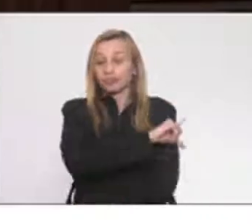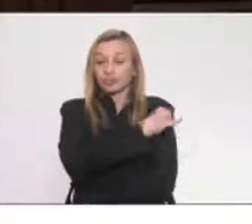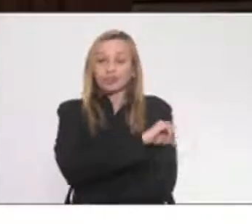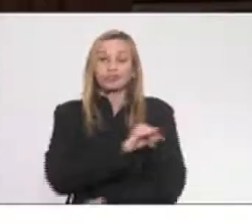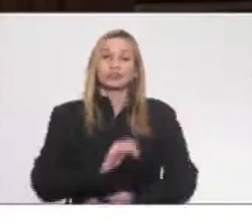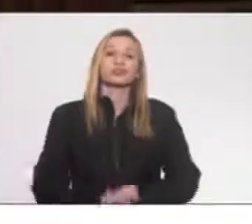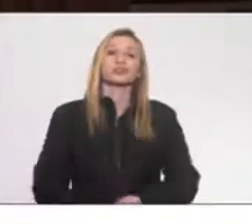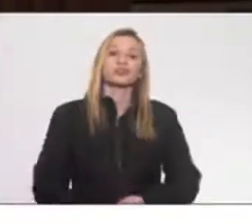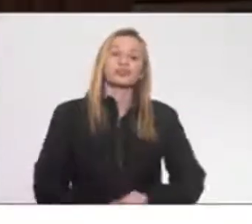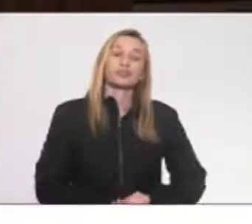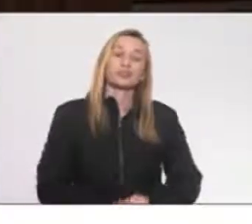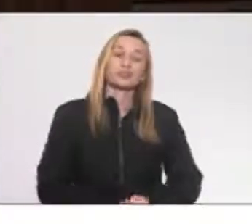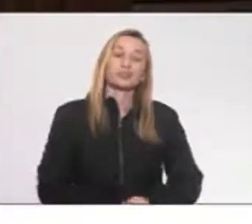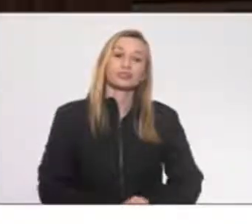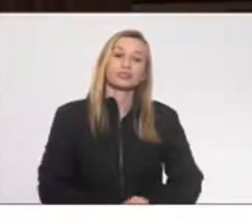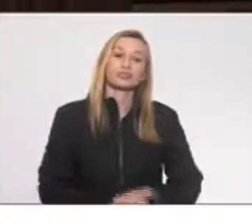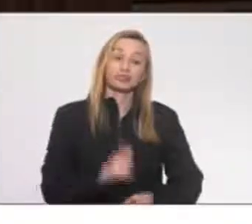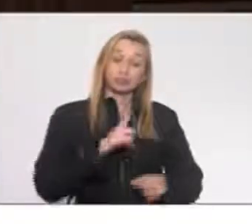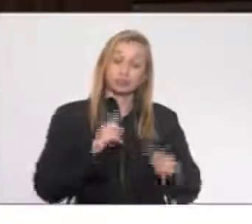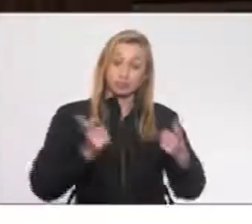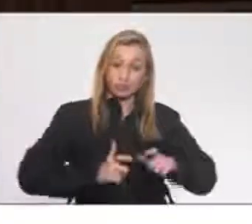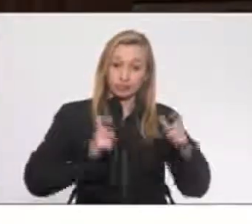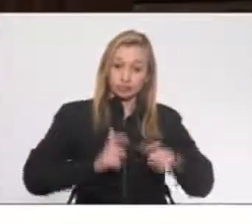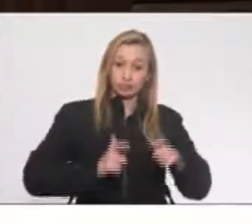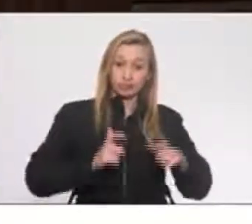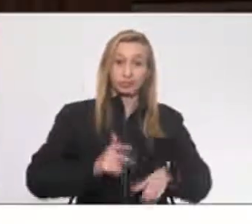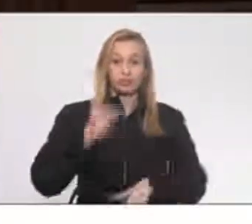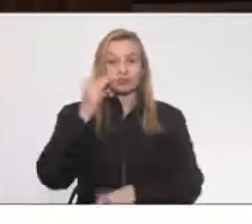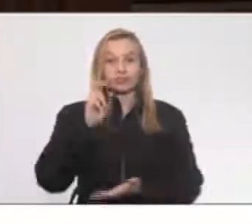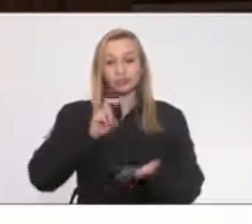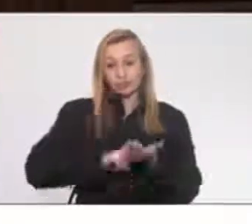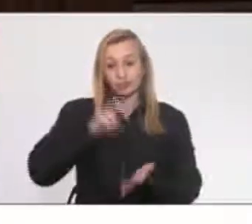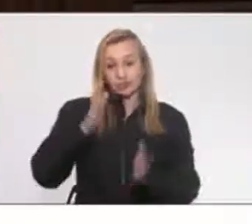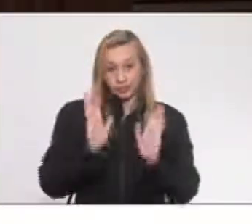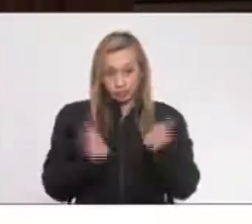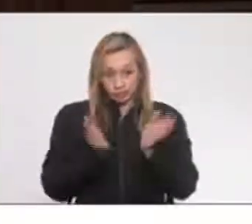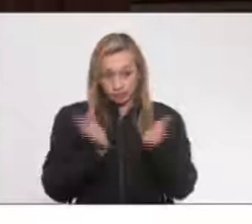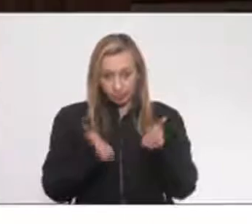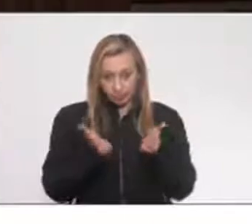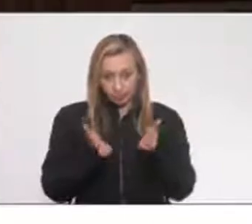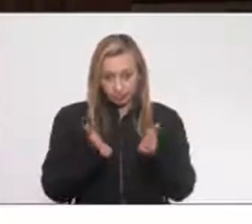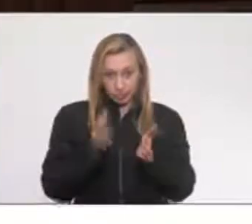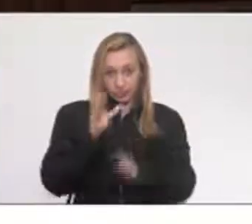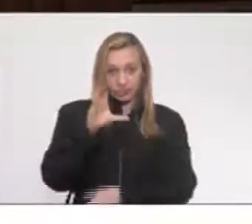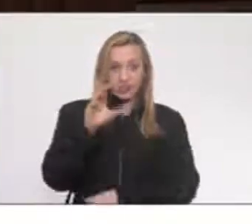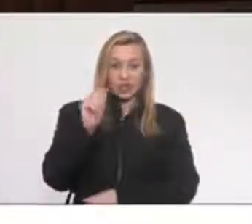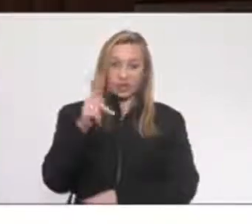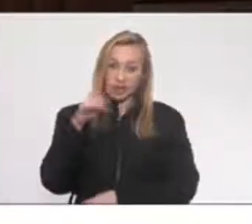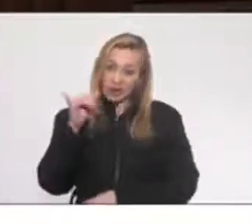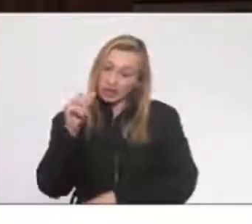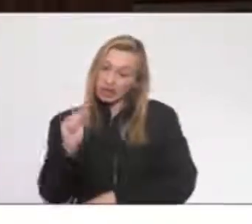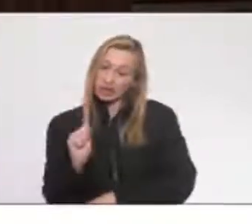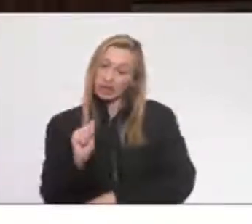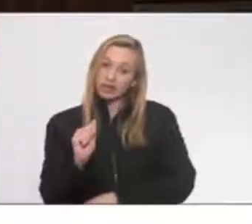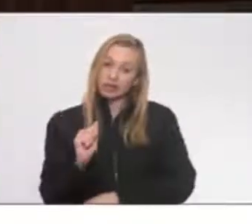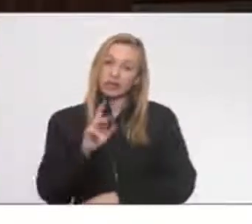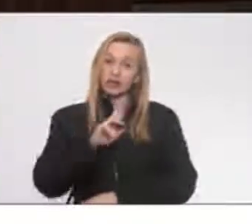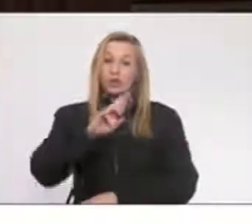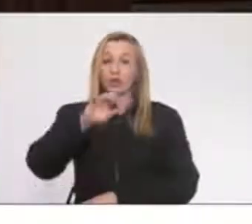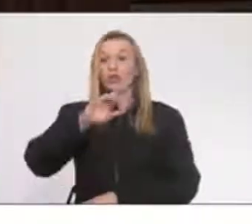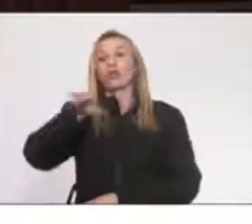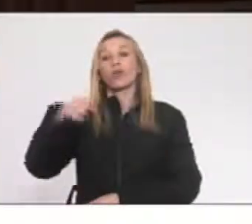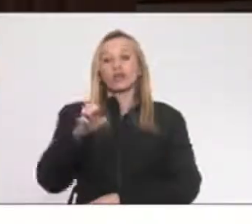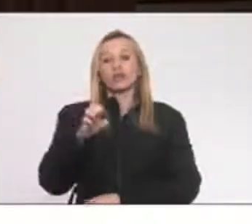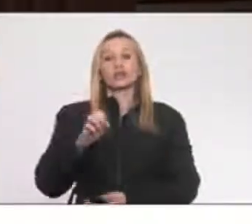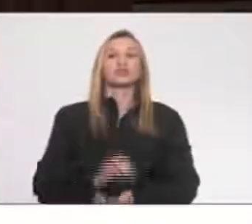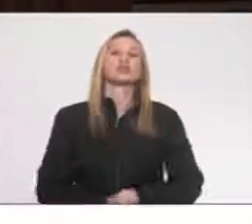que teve lugar na manhã de hoje, na Capela Ecumênica da UERJ, e aqui me